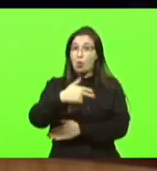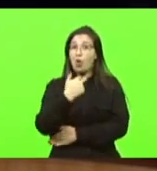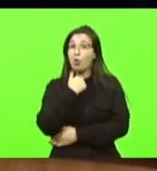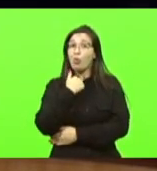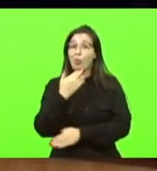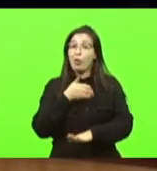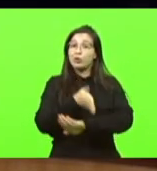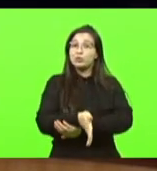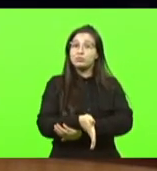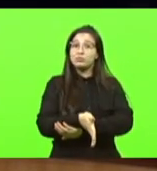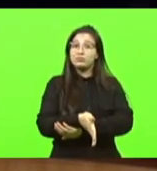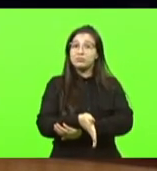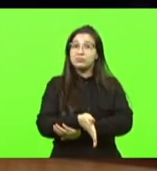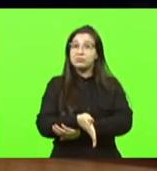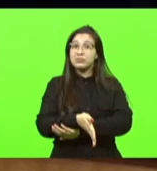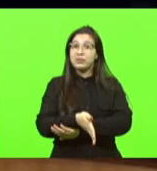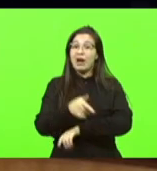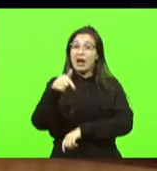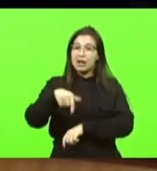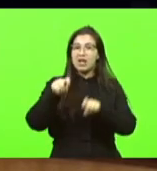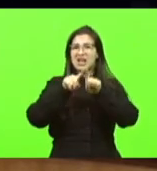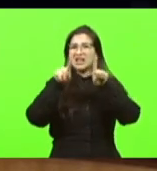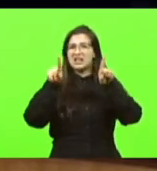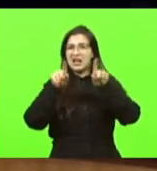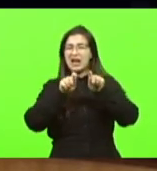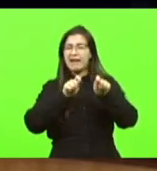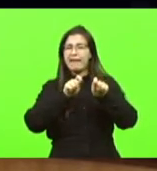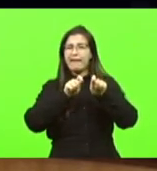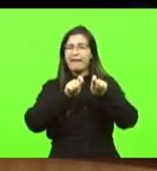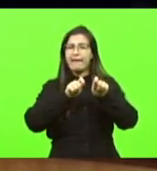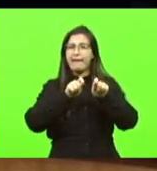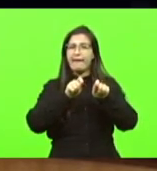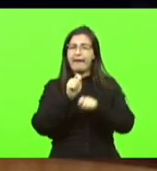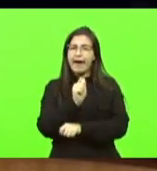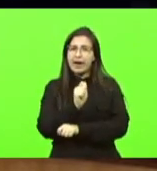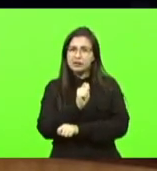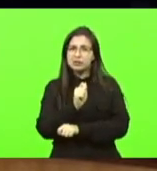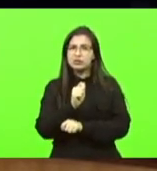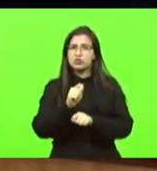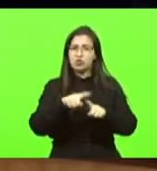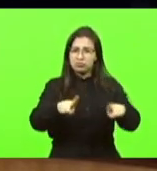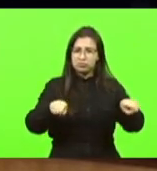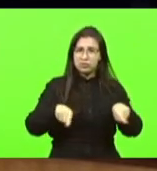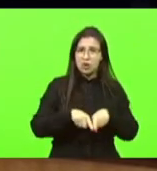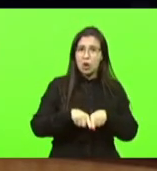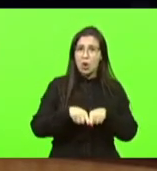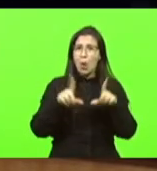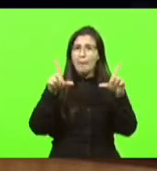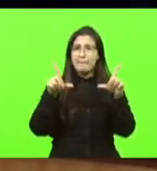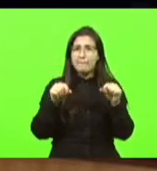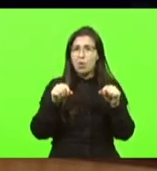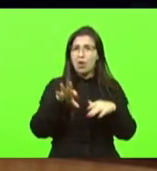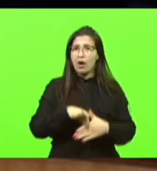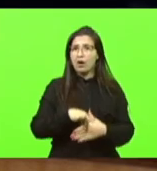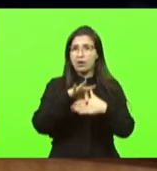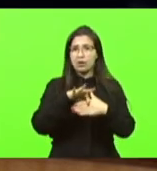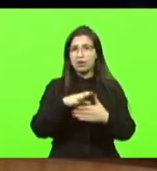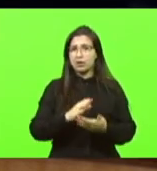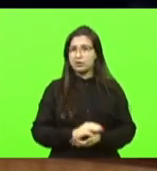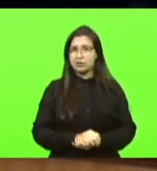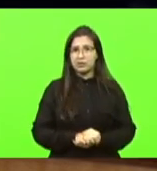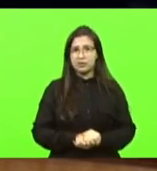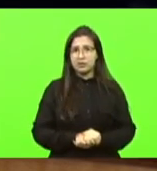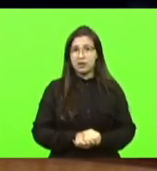maioria que tá aqui em São assessores de gabinetes e são pouquíssimas lideranças quero fazer esse registro